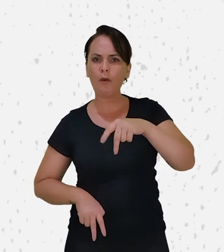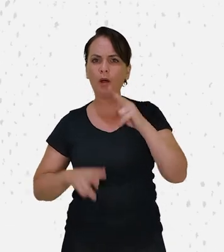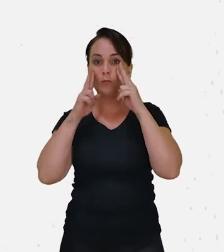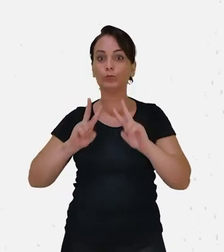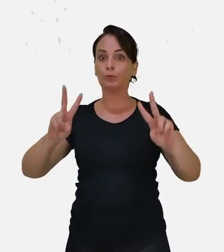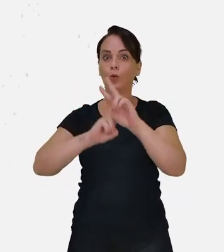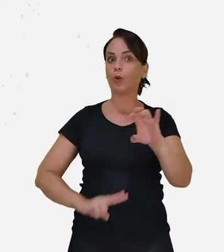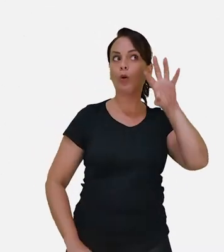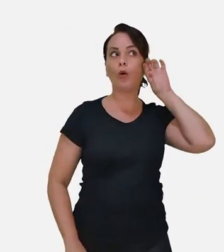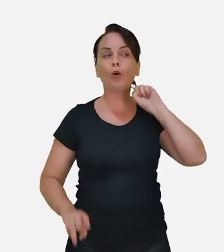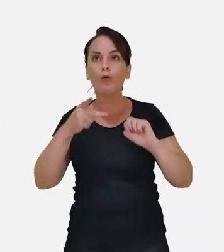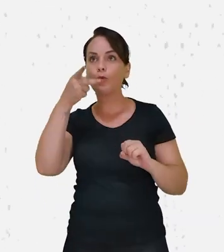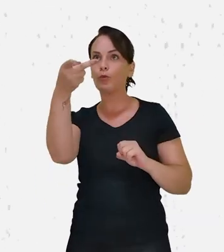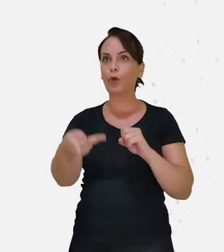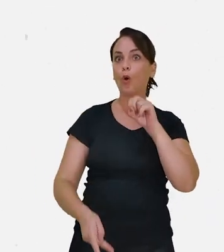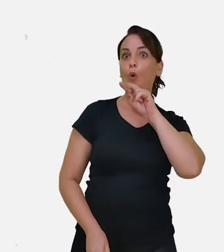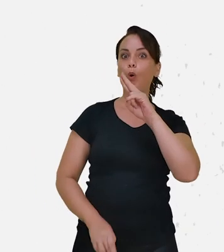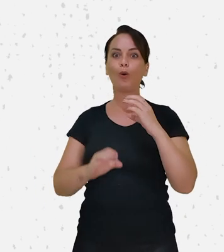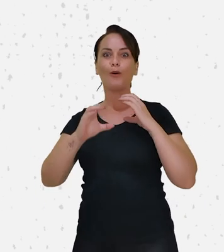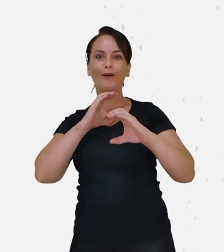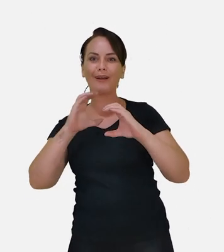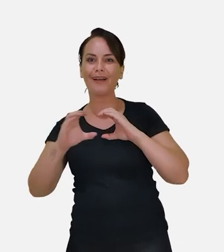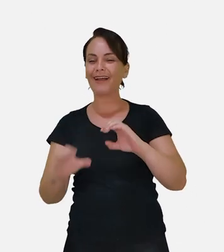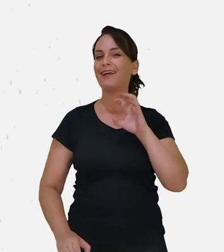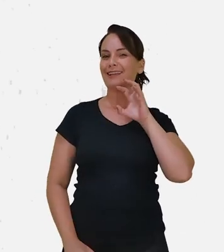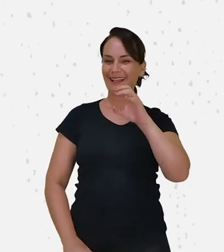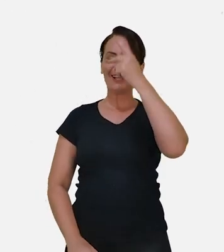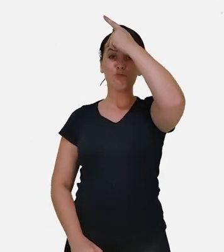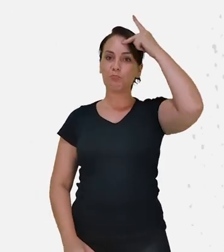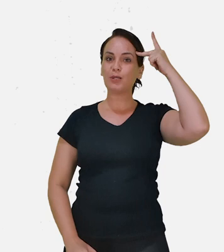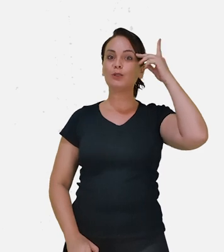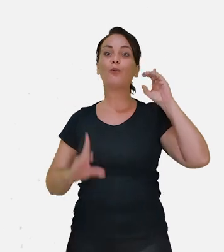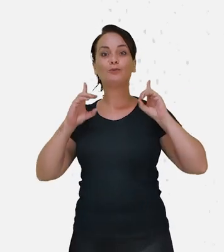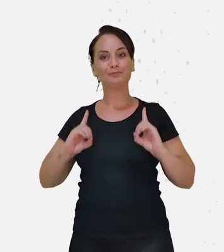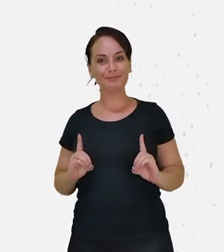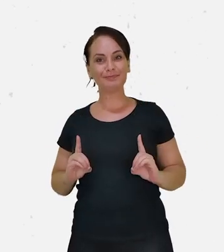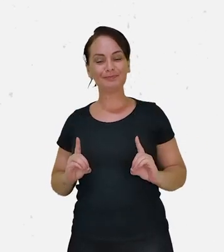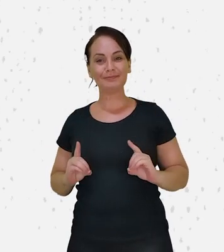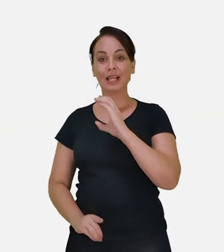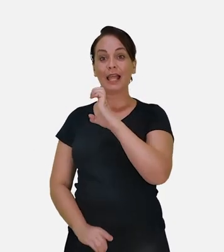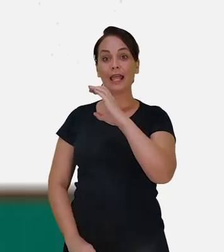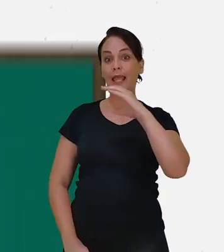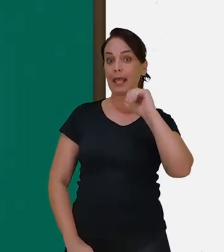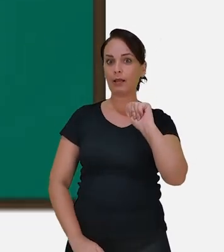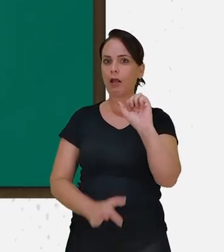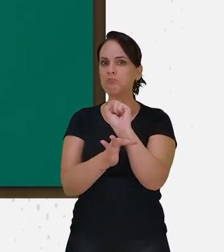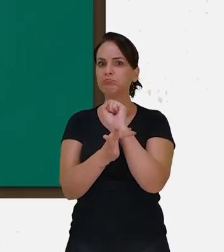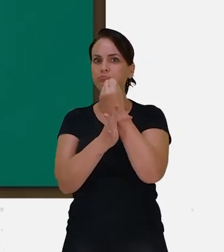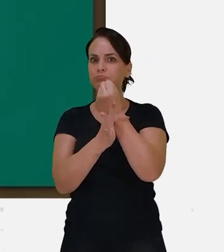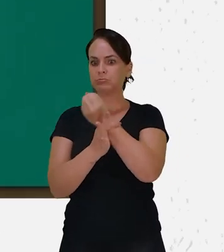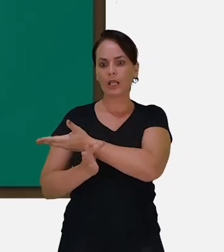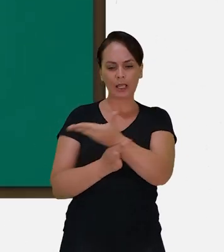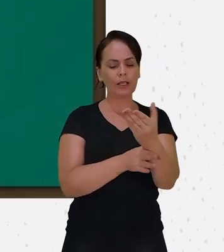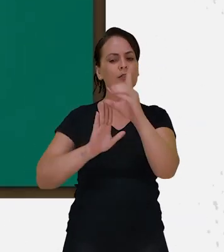enxergar, ouvir, falar ou se comunicar, essa é uma pessoa com deficiência. O ECA garante que essas